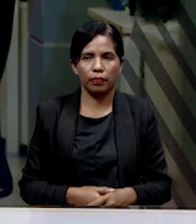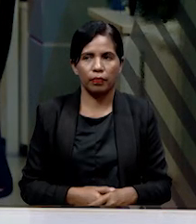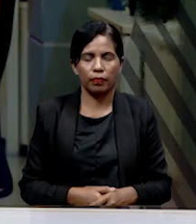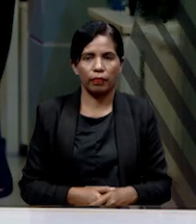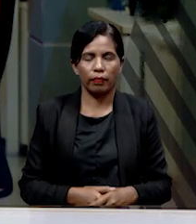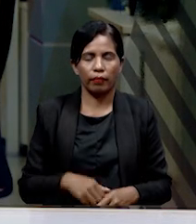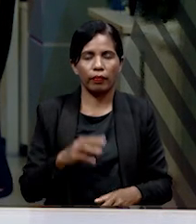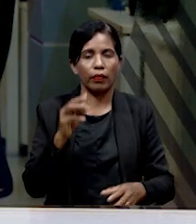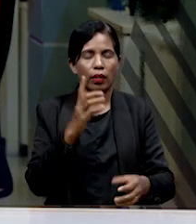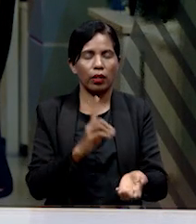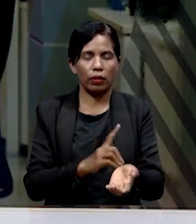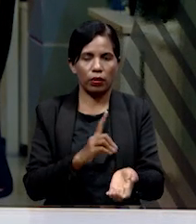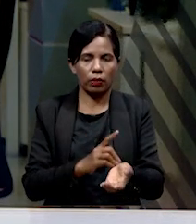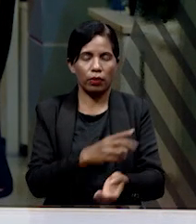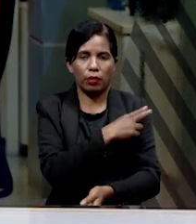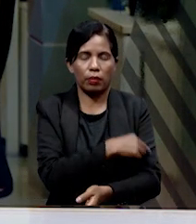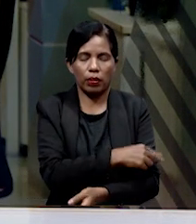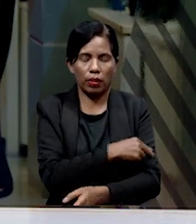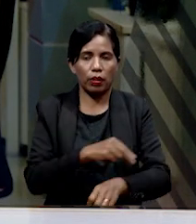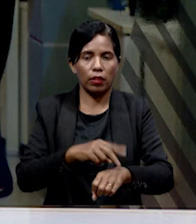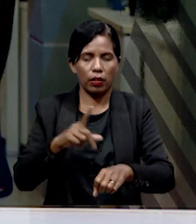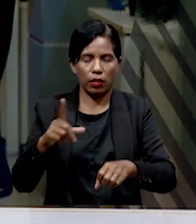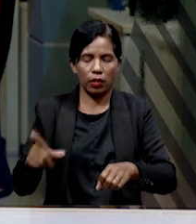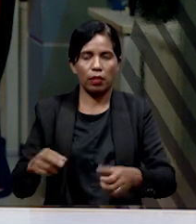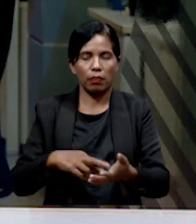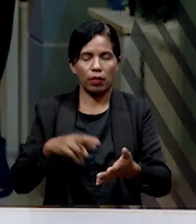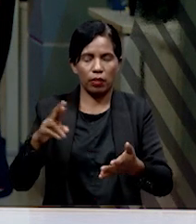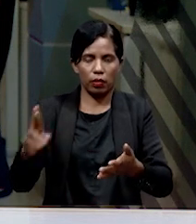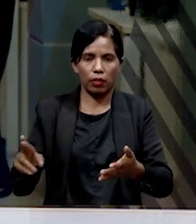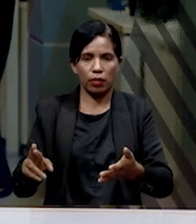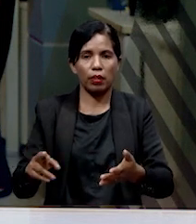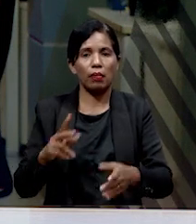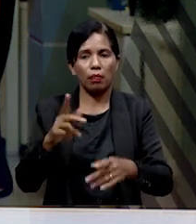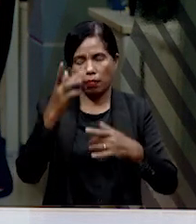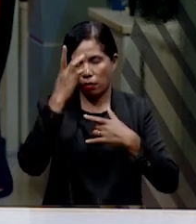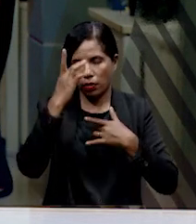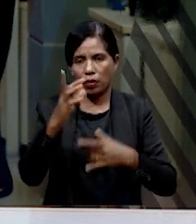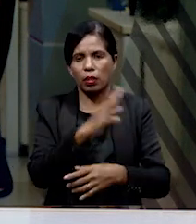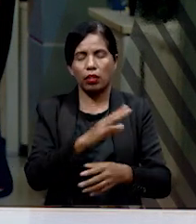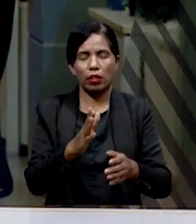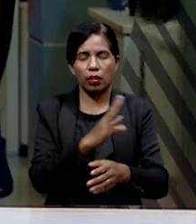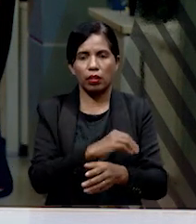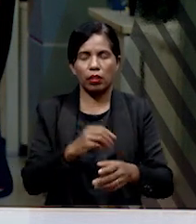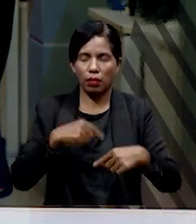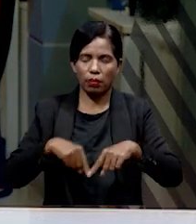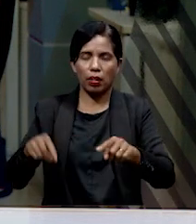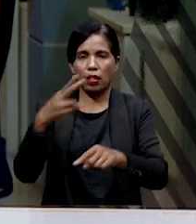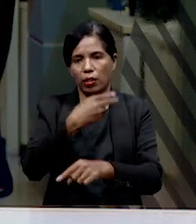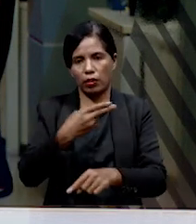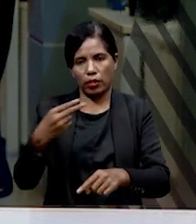Junta Médico Hospital Nacional Guido Valadares aprova ona paciente Lívia dos Santos bahala o tratamento IHA